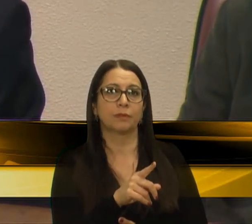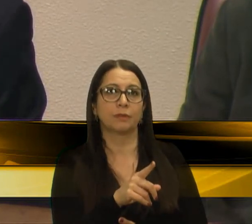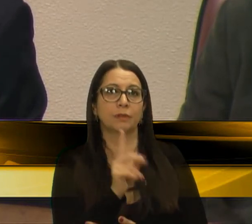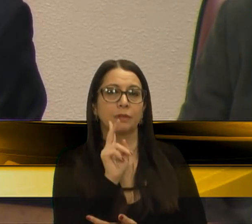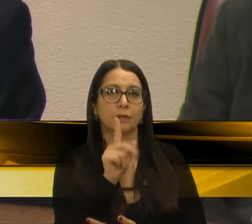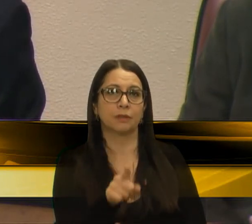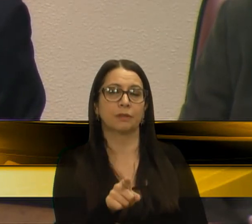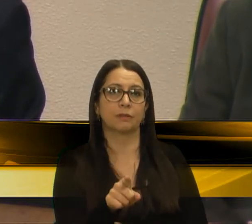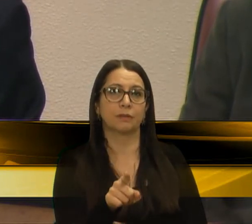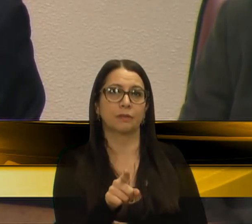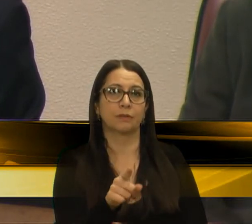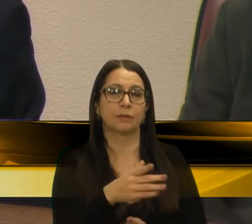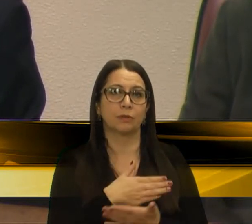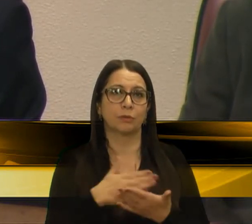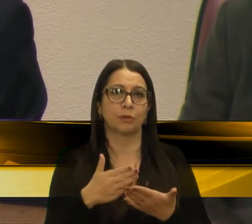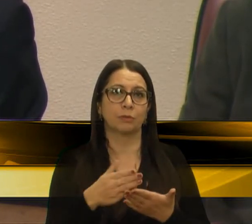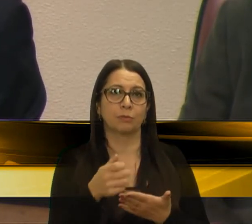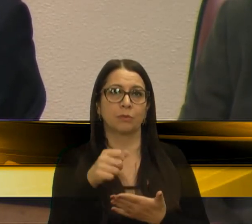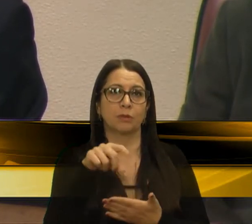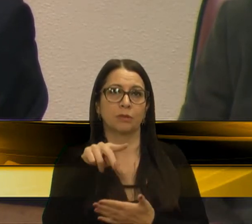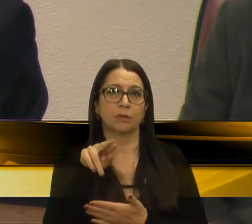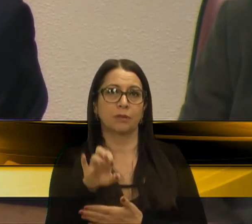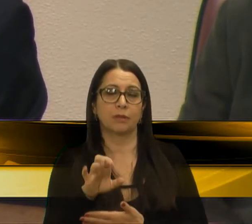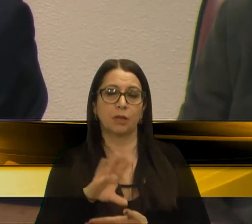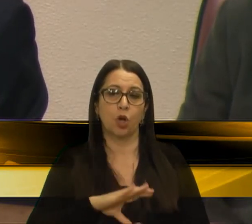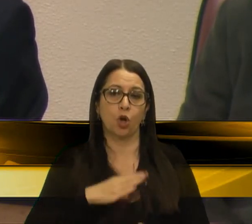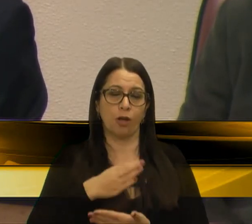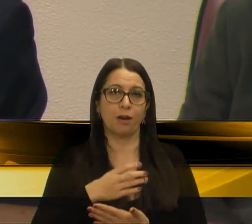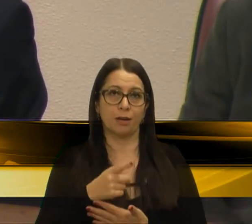inoculou no nosso André a coragem.